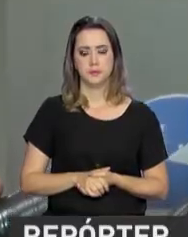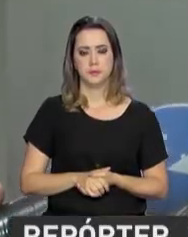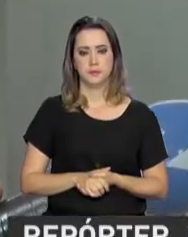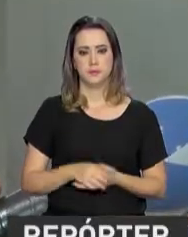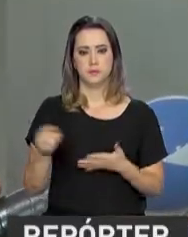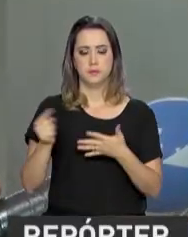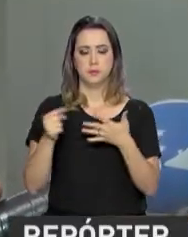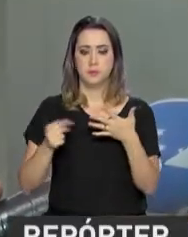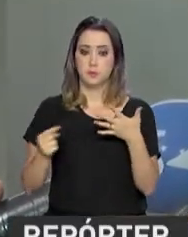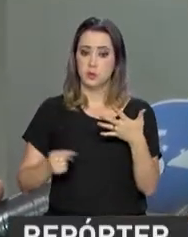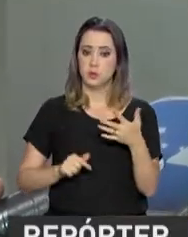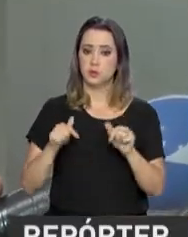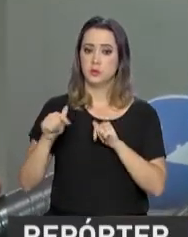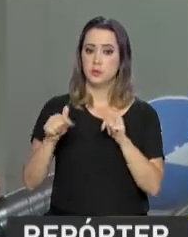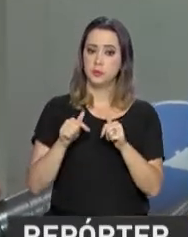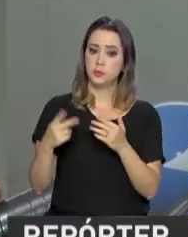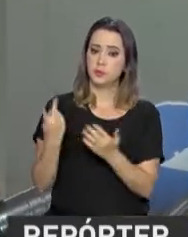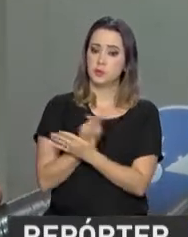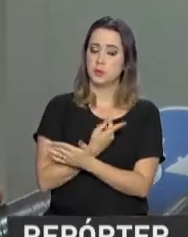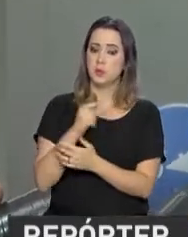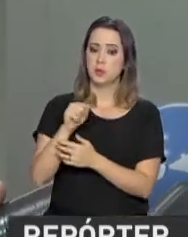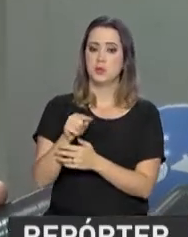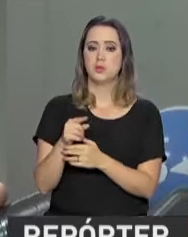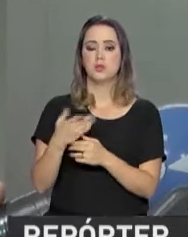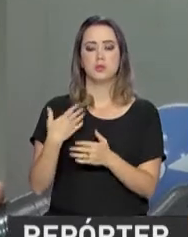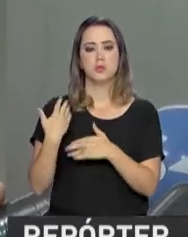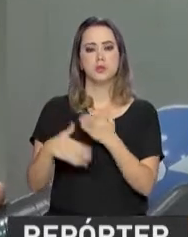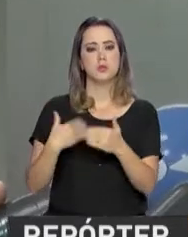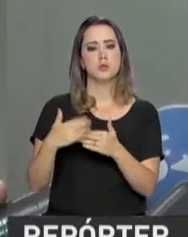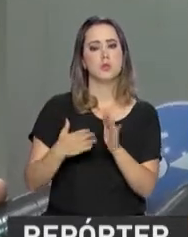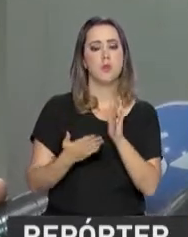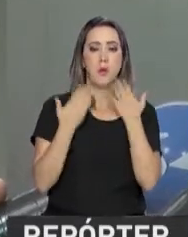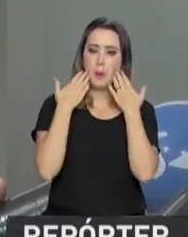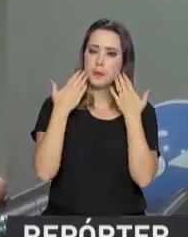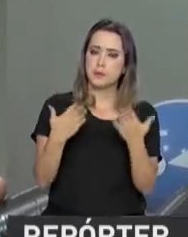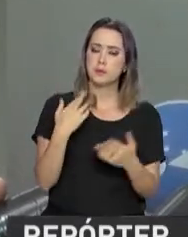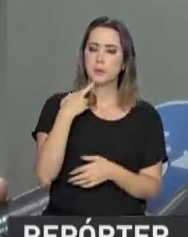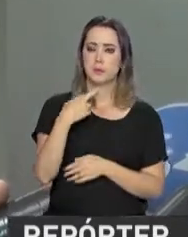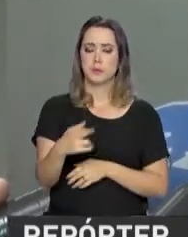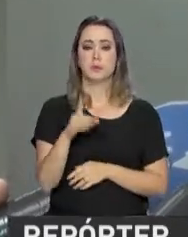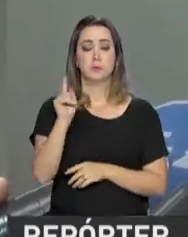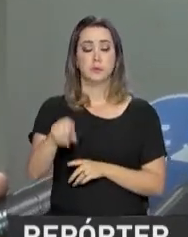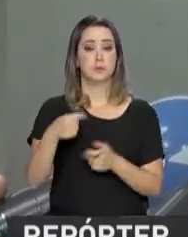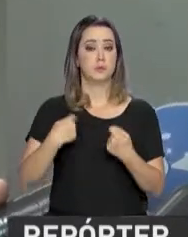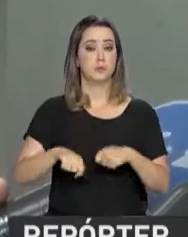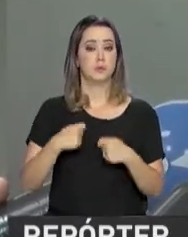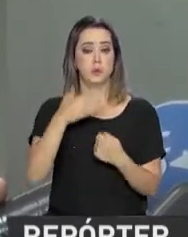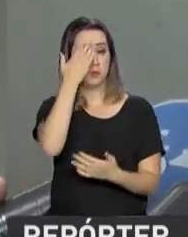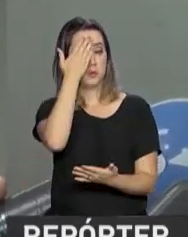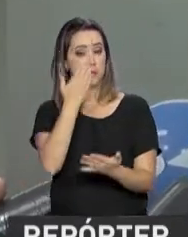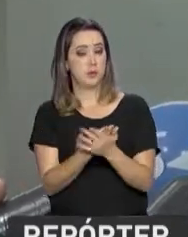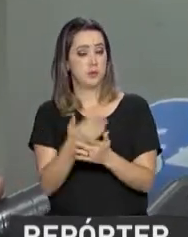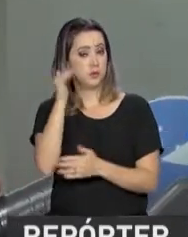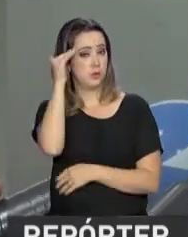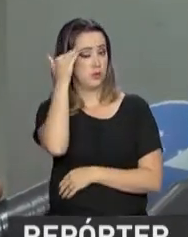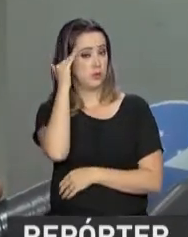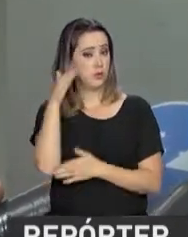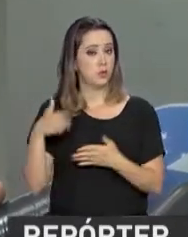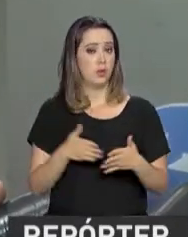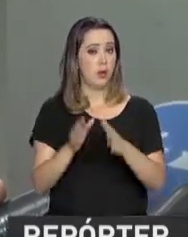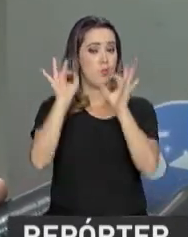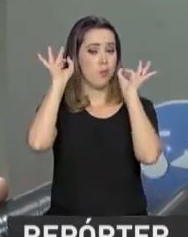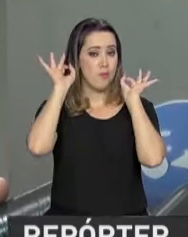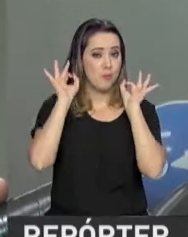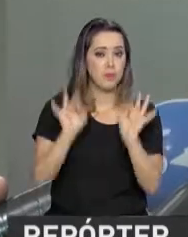As medidas saneadoras estão sendo tomadas e elas vão apresentar resultados. É preciso ter confiança e entender que está no rumo